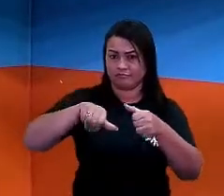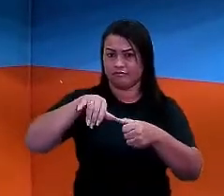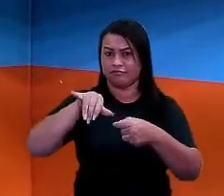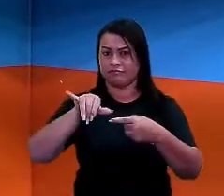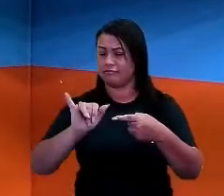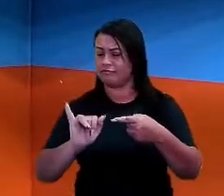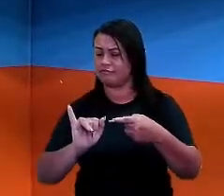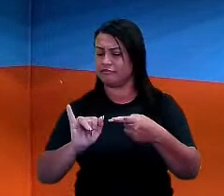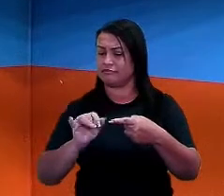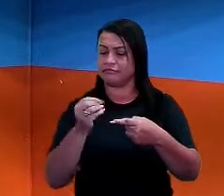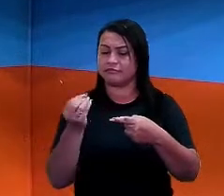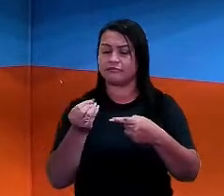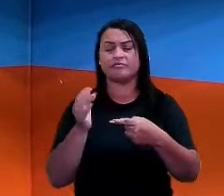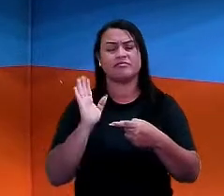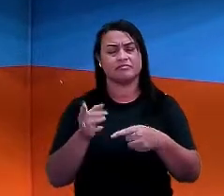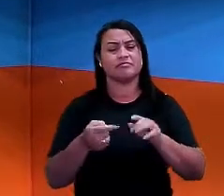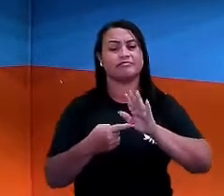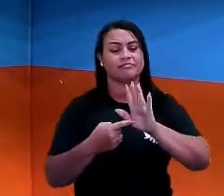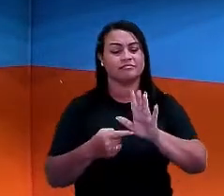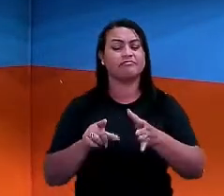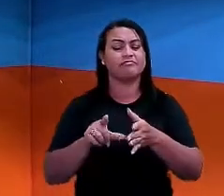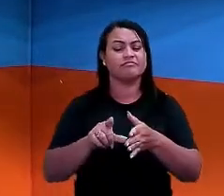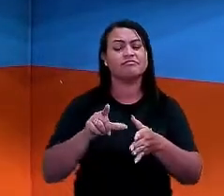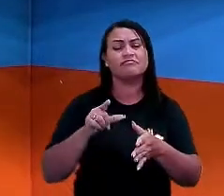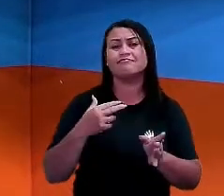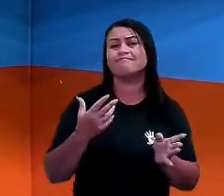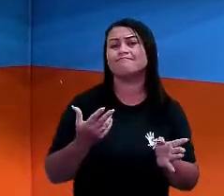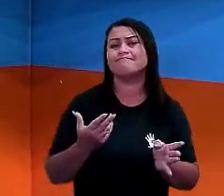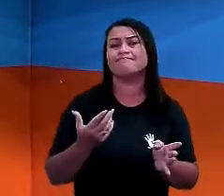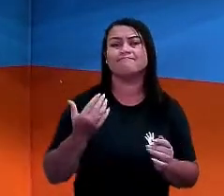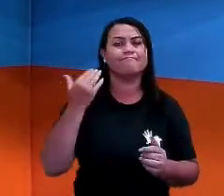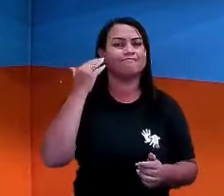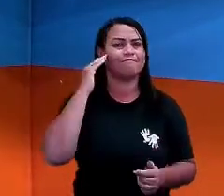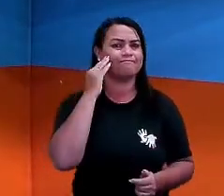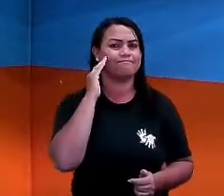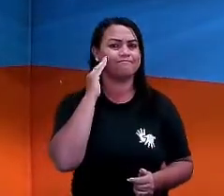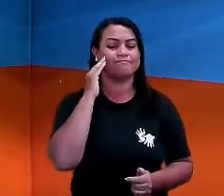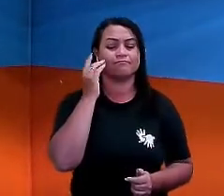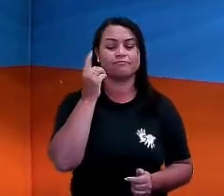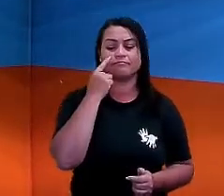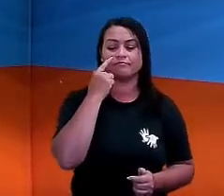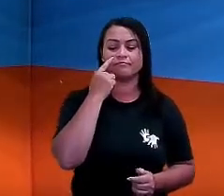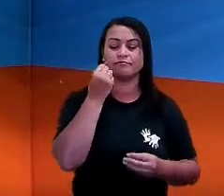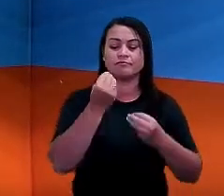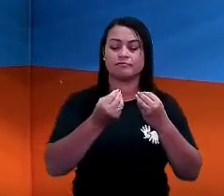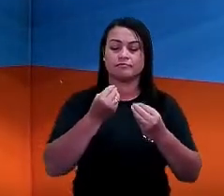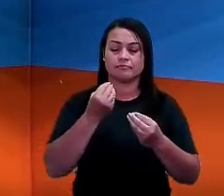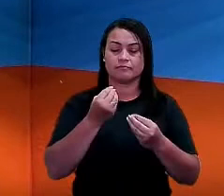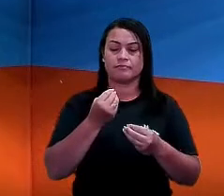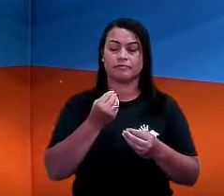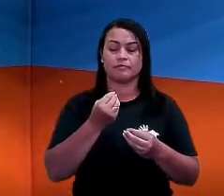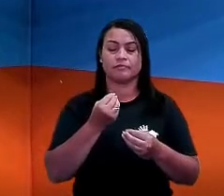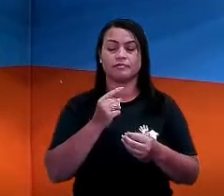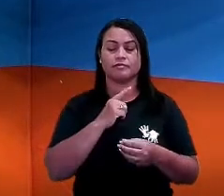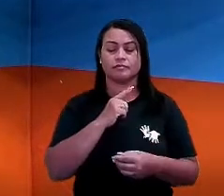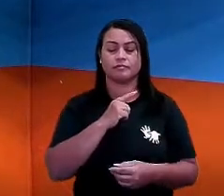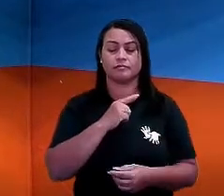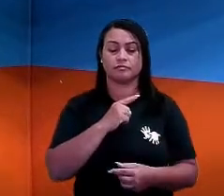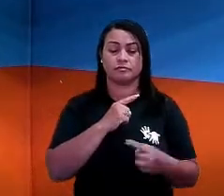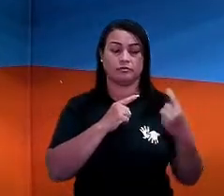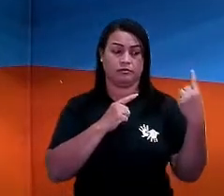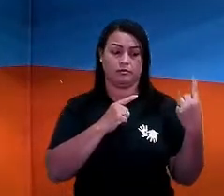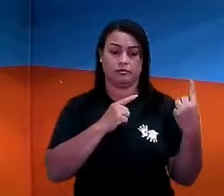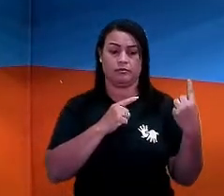professora, a senhora mostrou anteriormente, mas eu ainda não entendi. Então, a gente vai fazer. Então, eu vou pegar o